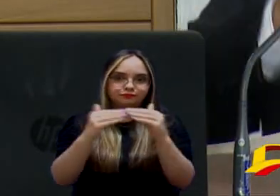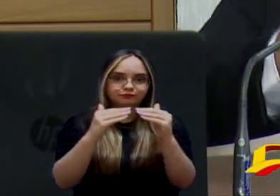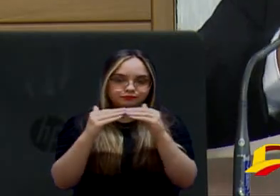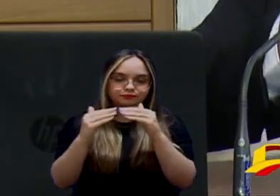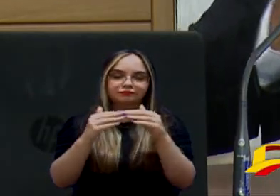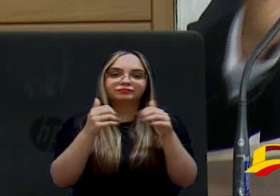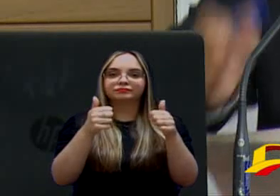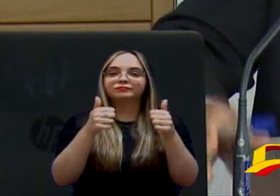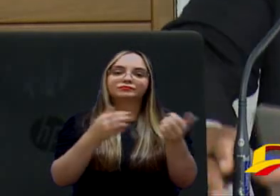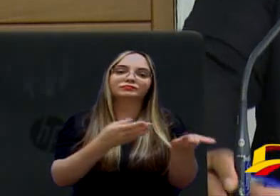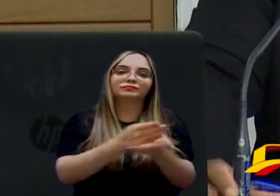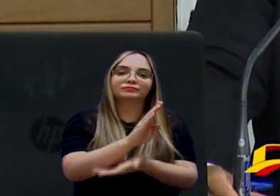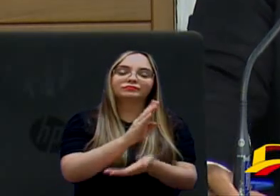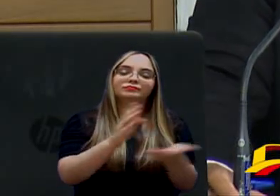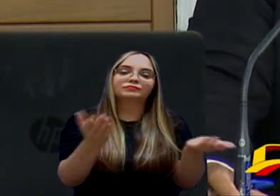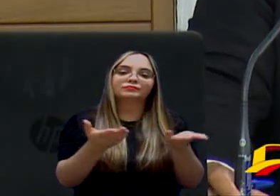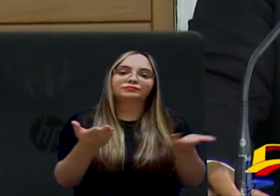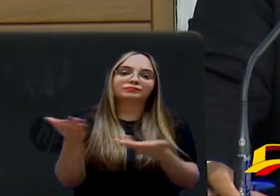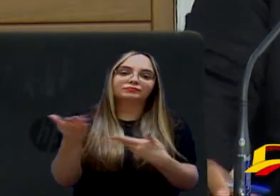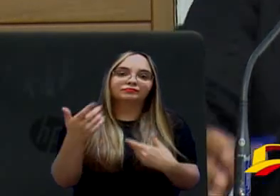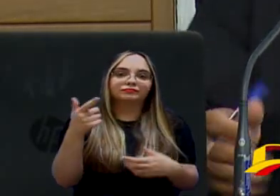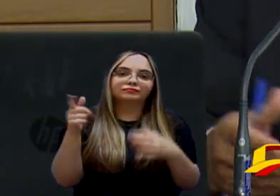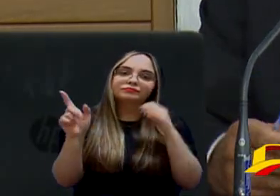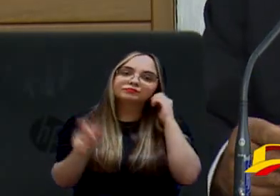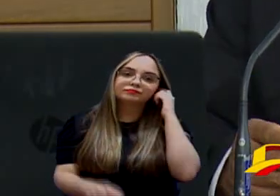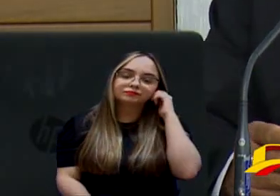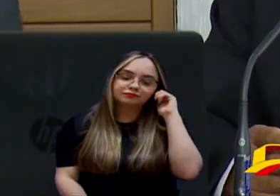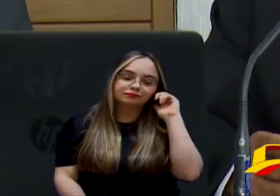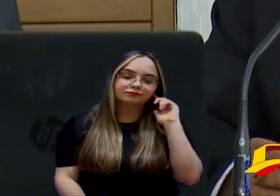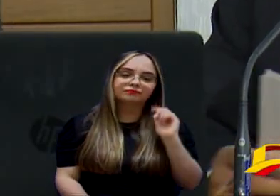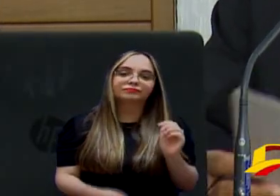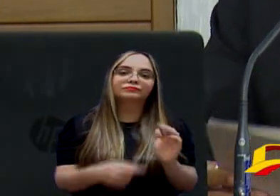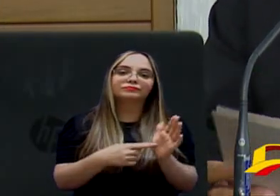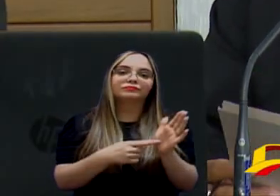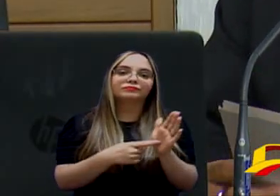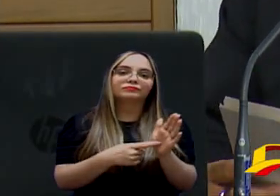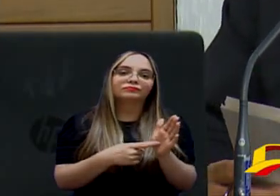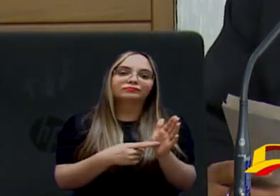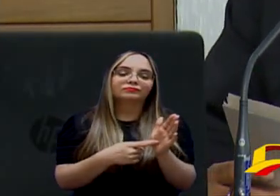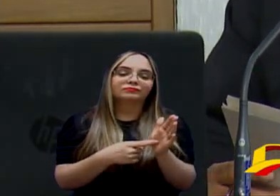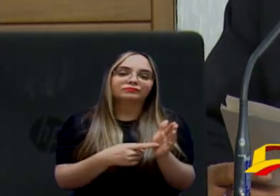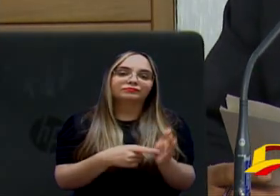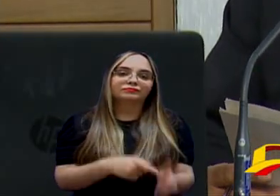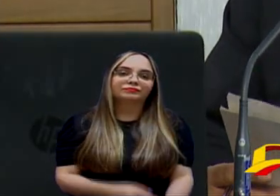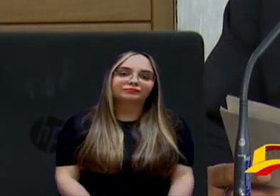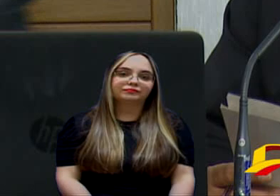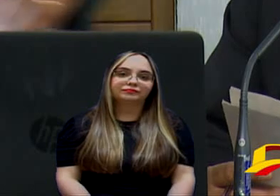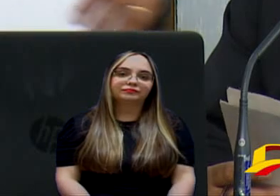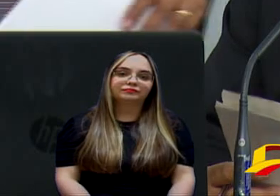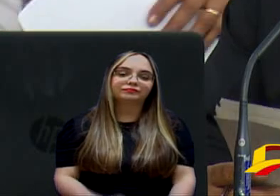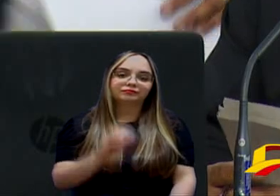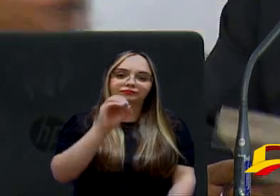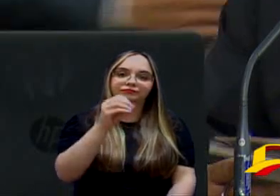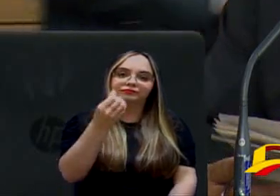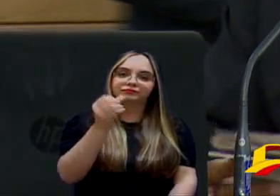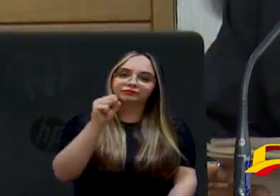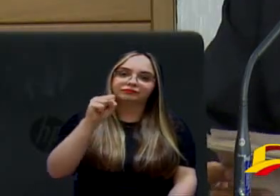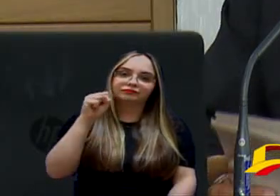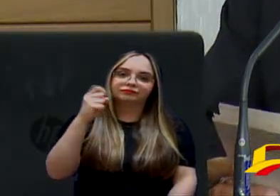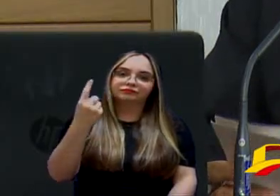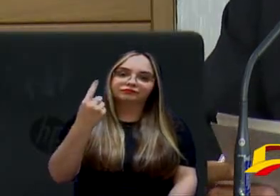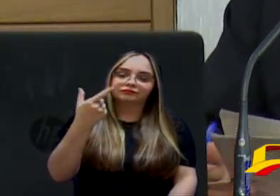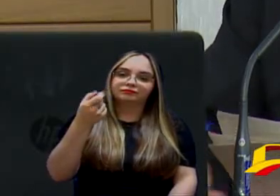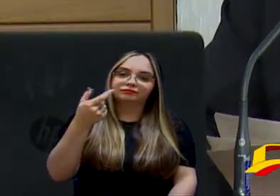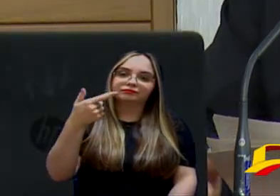aprovado o próximo requerimento da pauta é o 0681